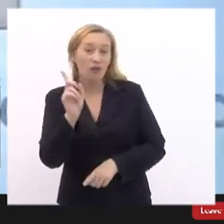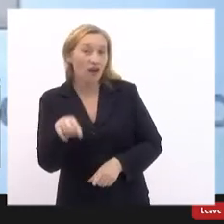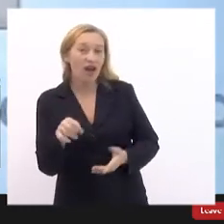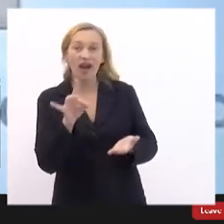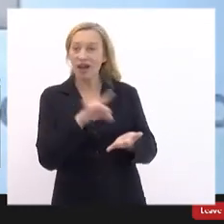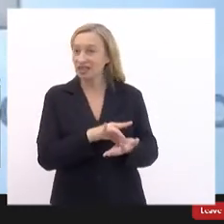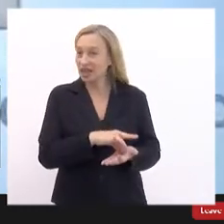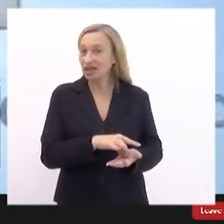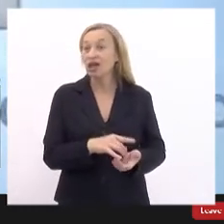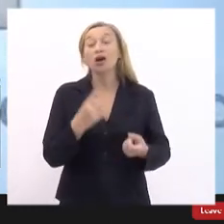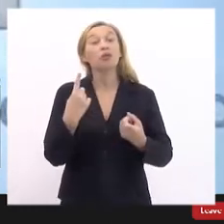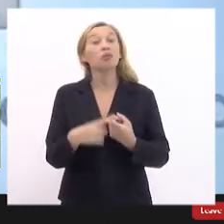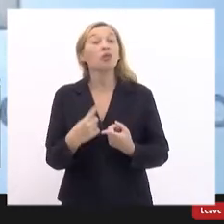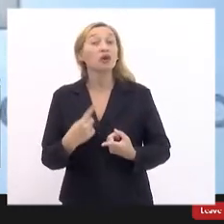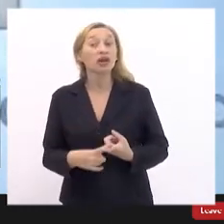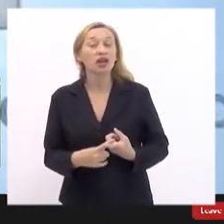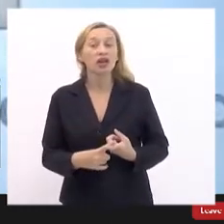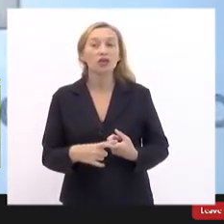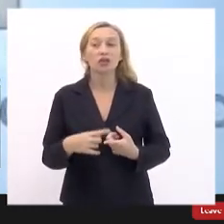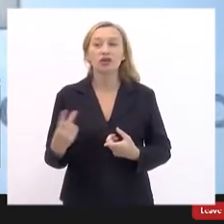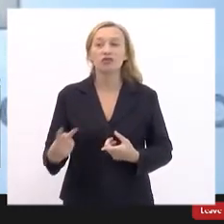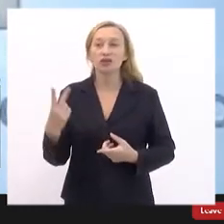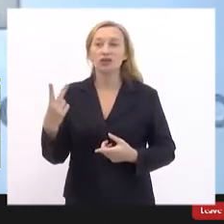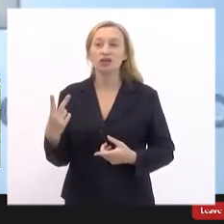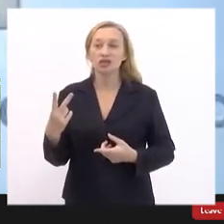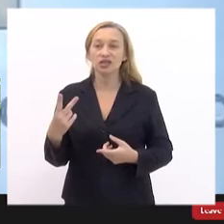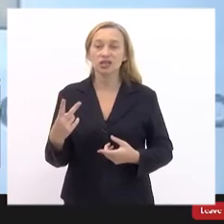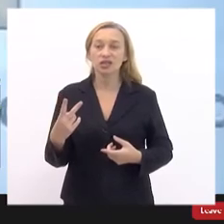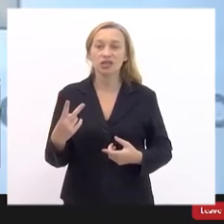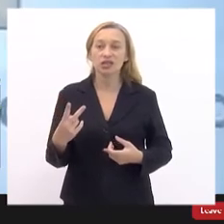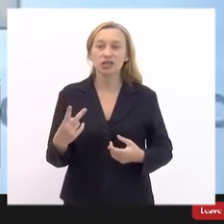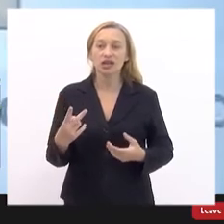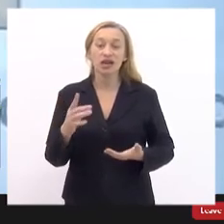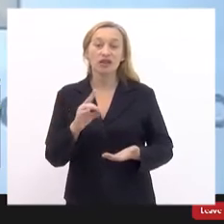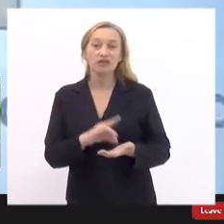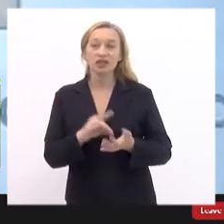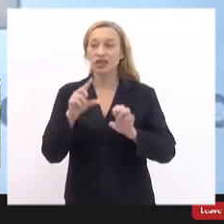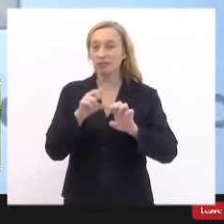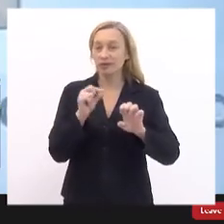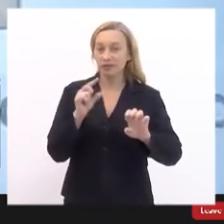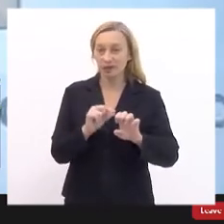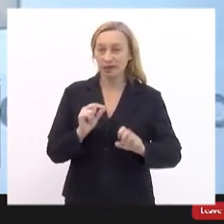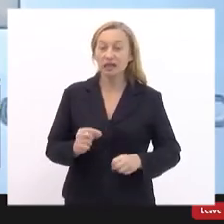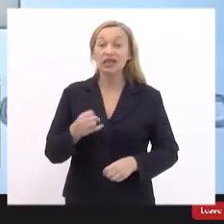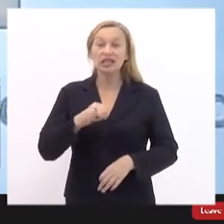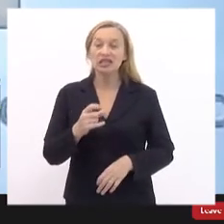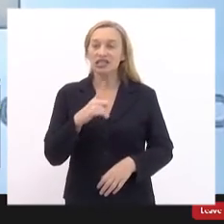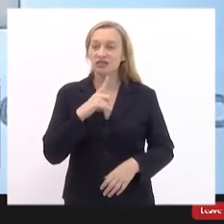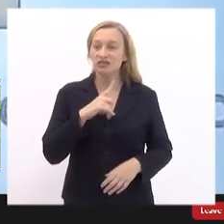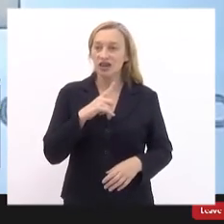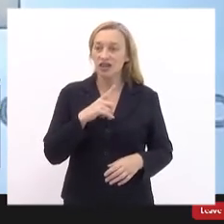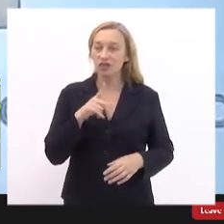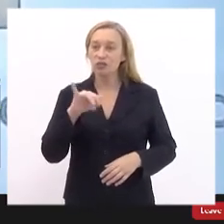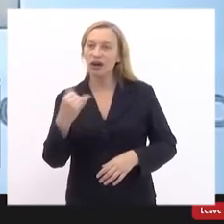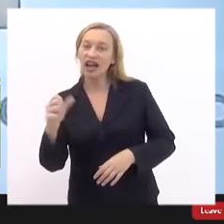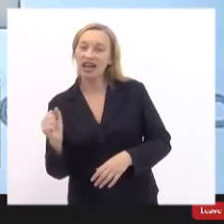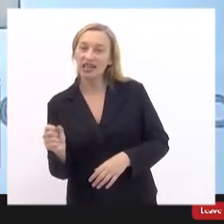realidade, pois o que prevalece é a existência real desses empreendimentos. Se nós tivéssemos uma linha de